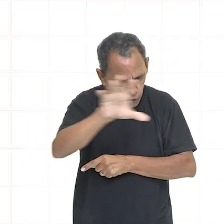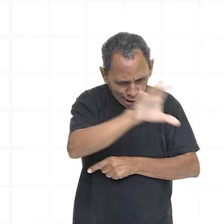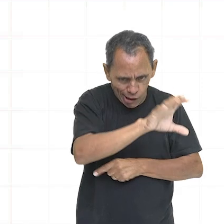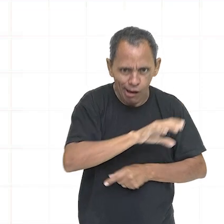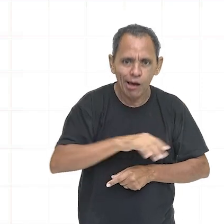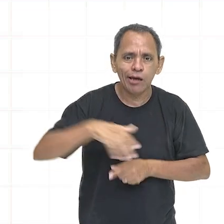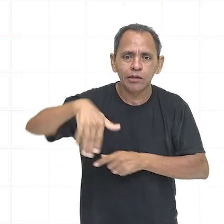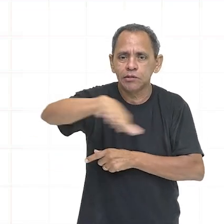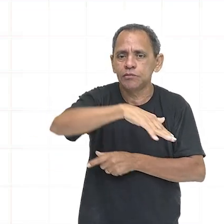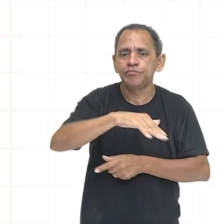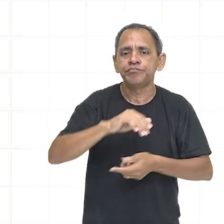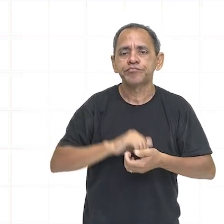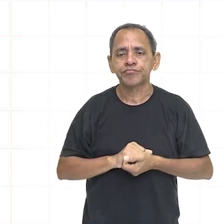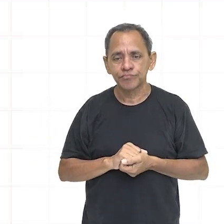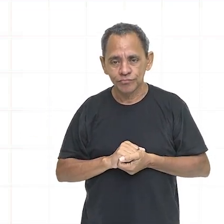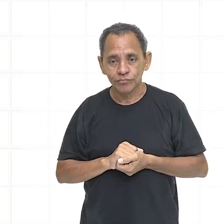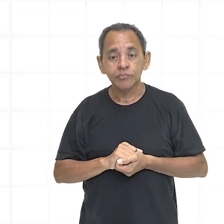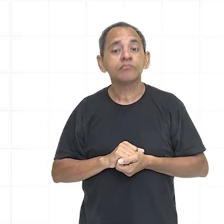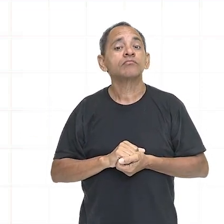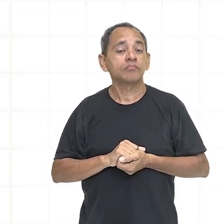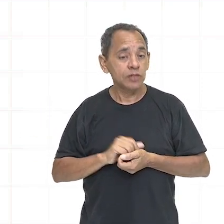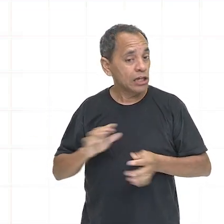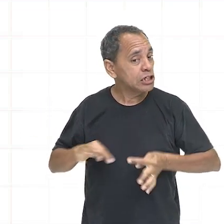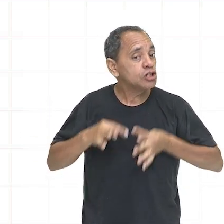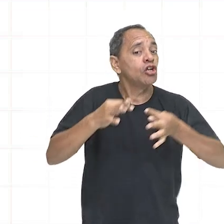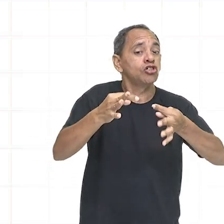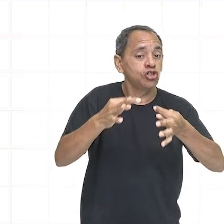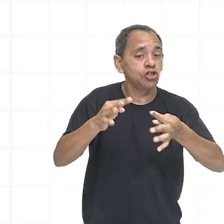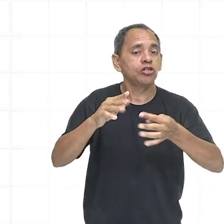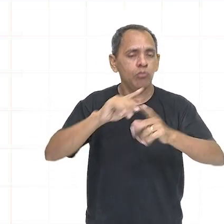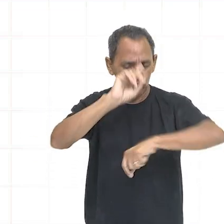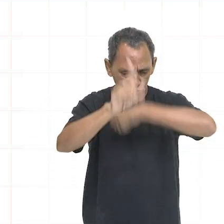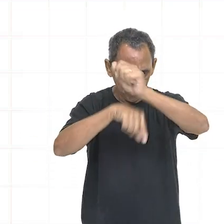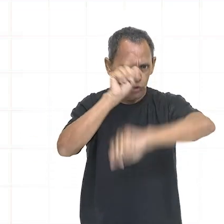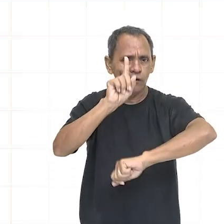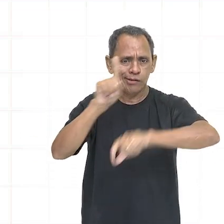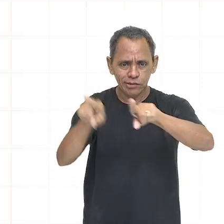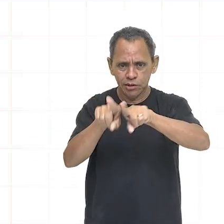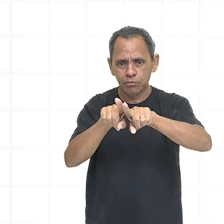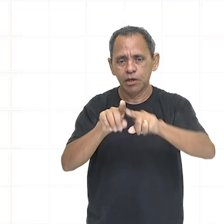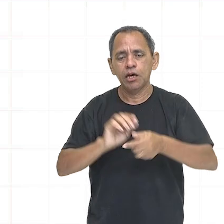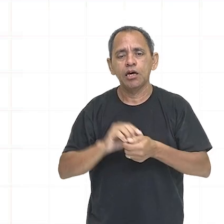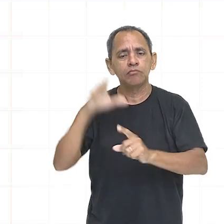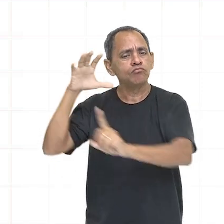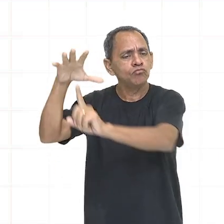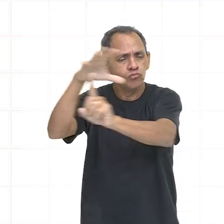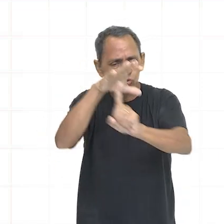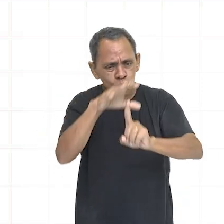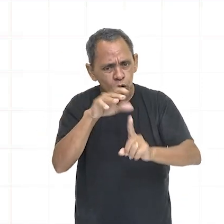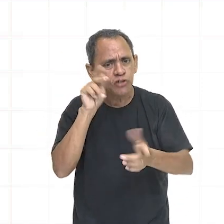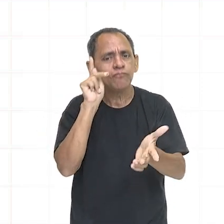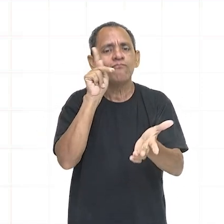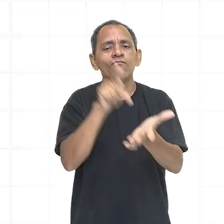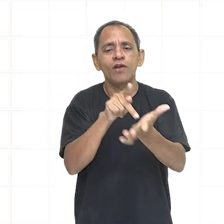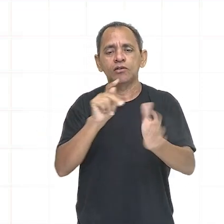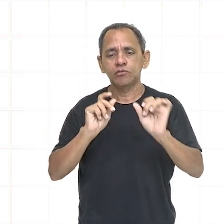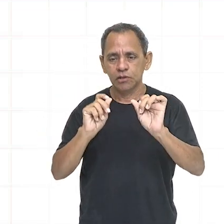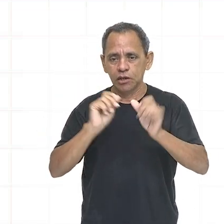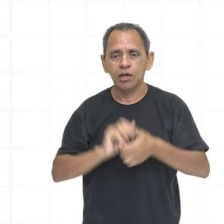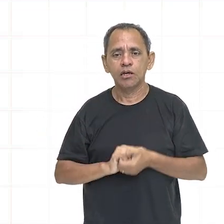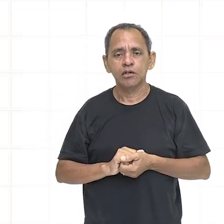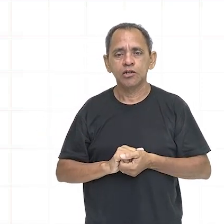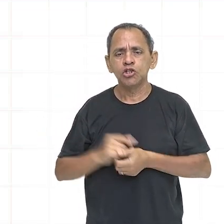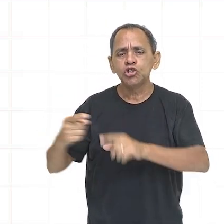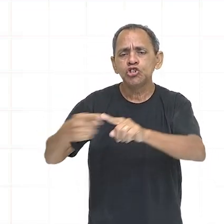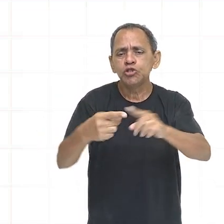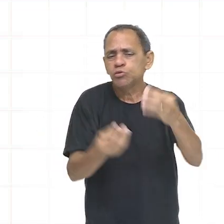áreas, os avanços tecnológicos, gente, vão influenciar profundamente aí a maneira,